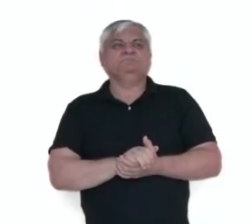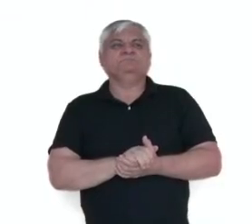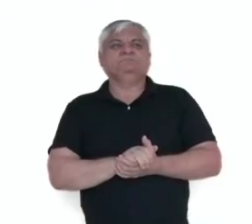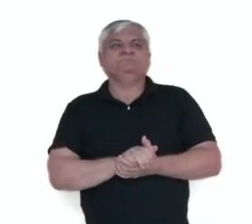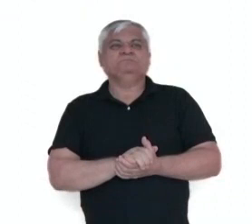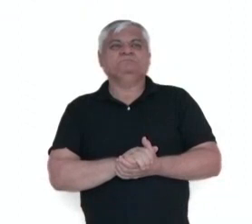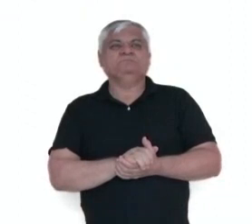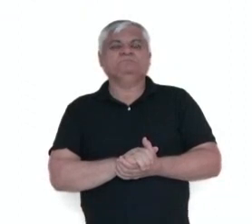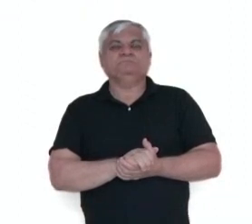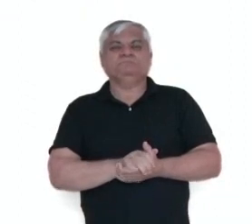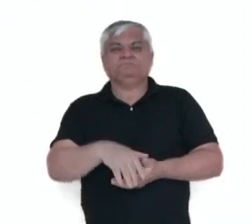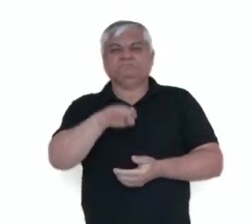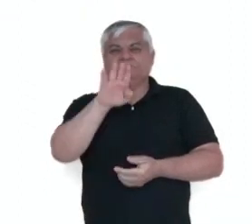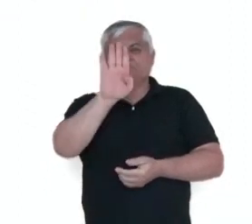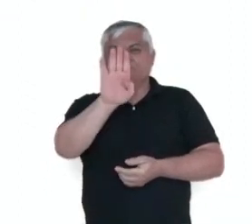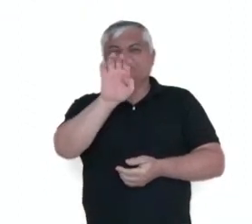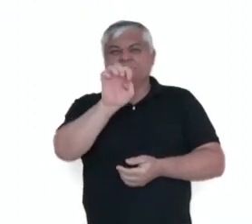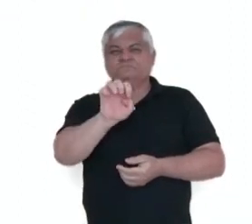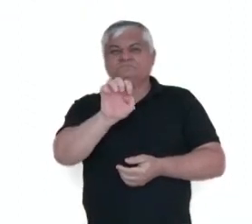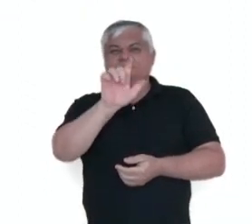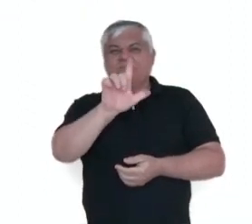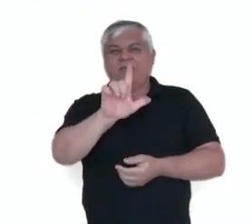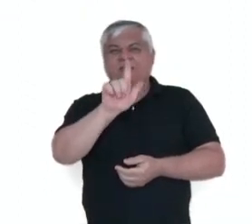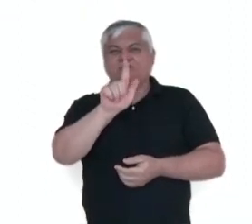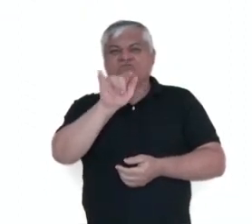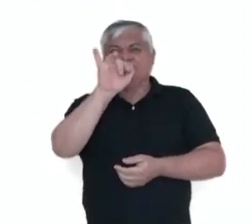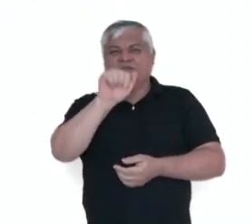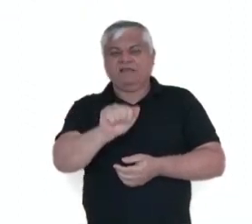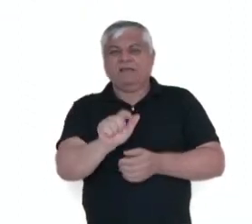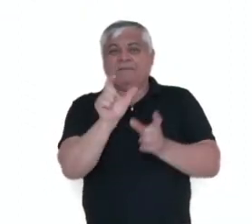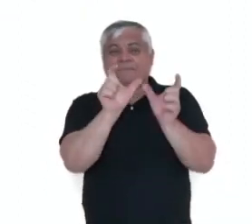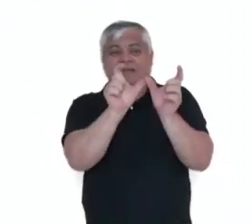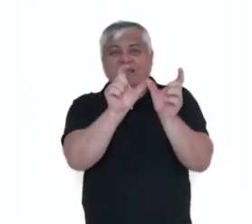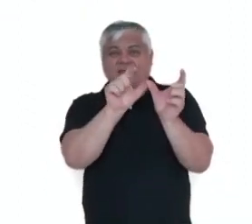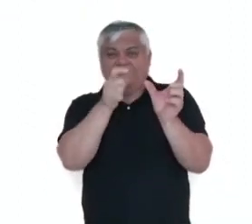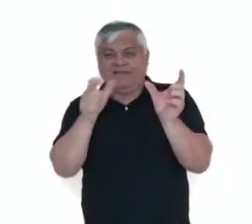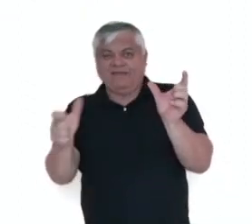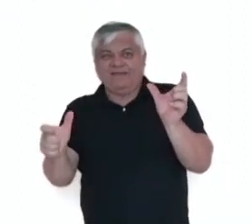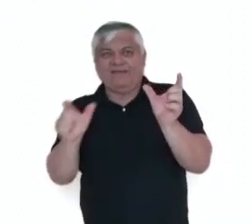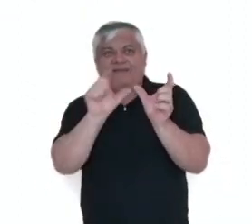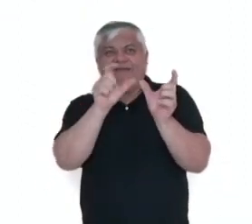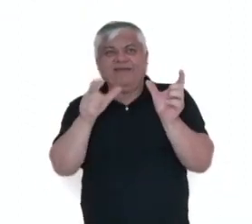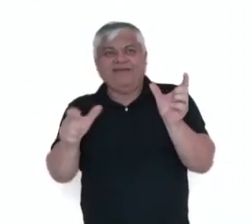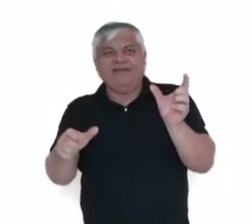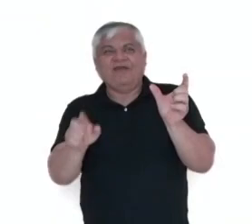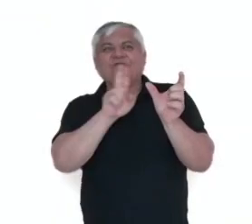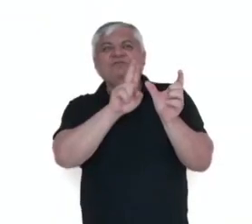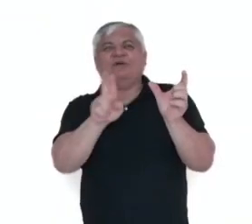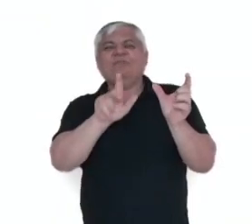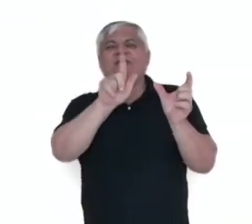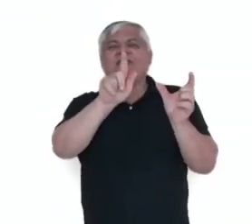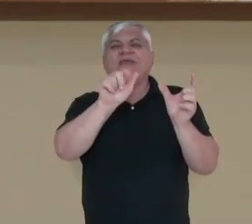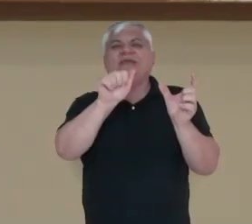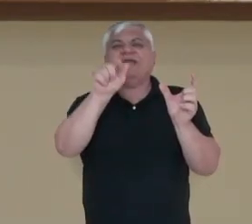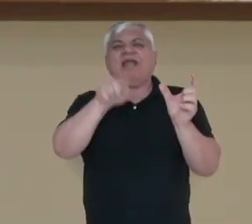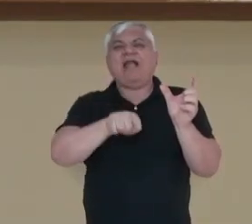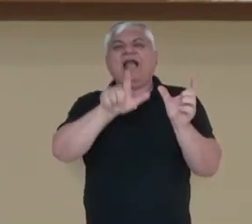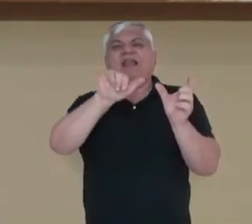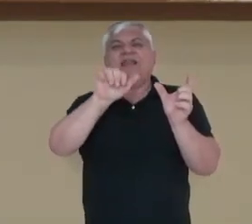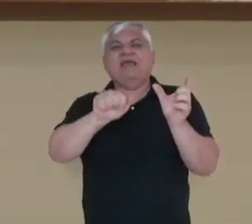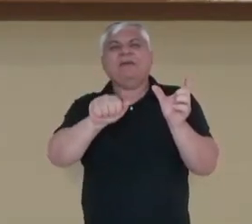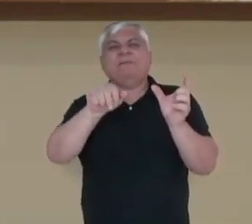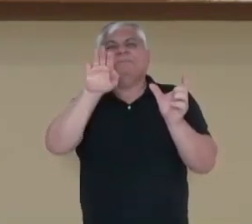Bom, o nome Bélgica, ele é derivado de Gália Belga. Isso tudo, né, vai vir lá de um